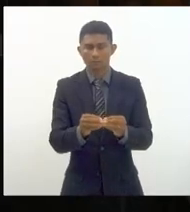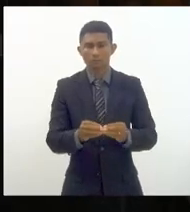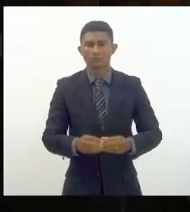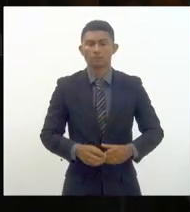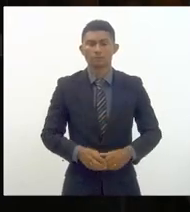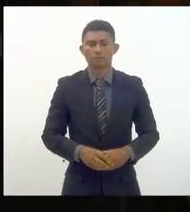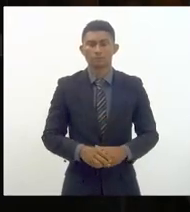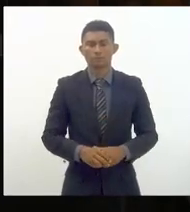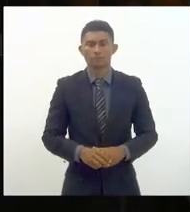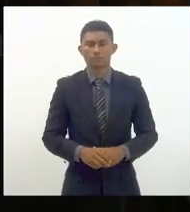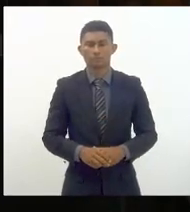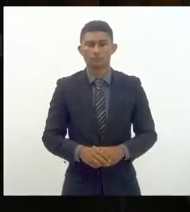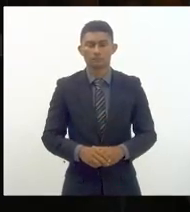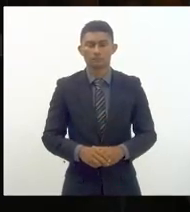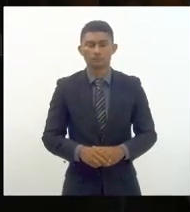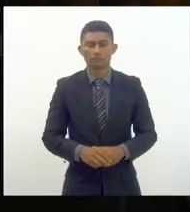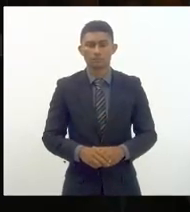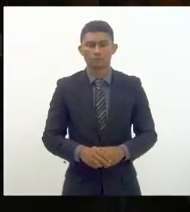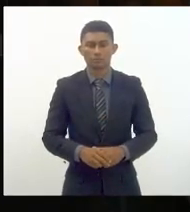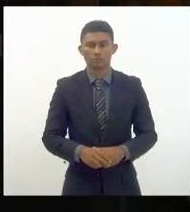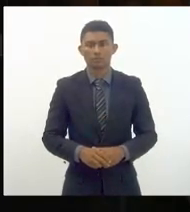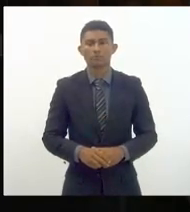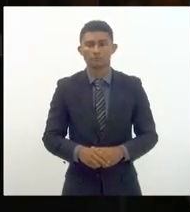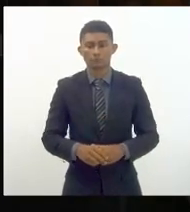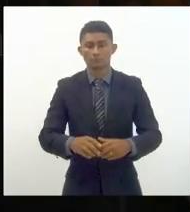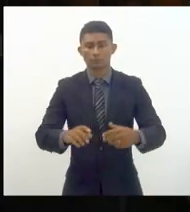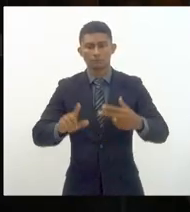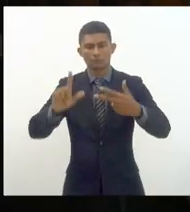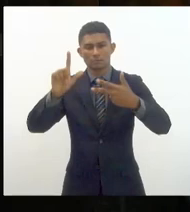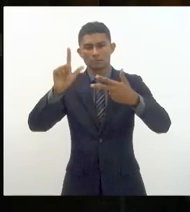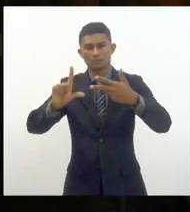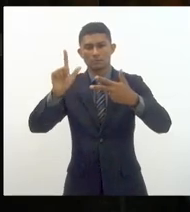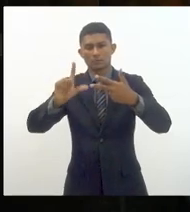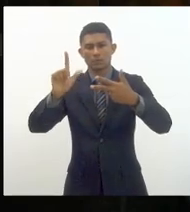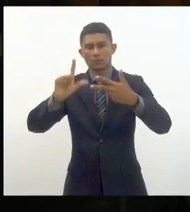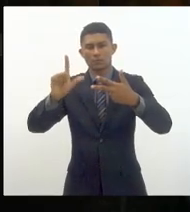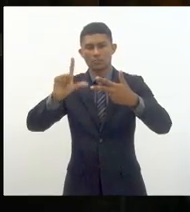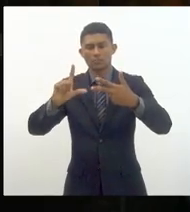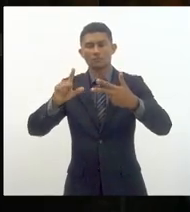fala e o Poder Legislativo cabe